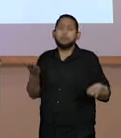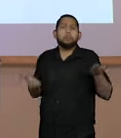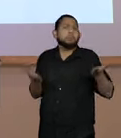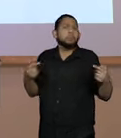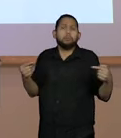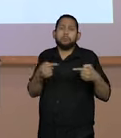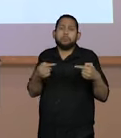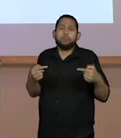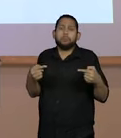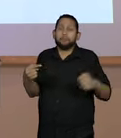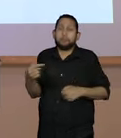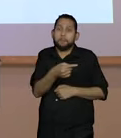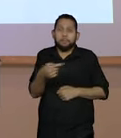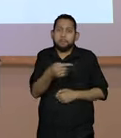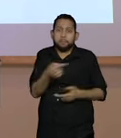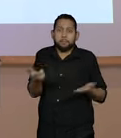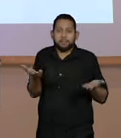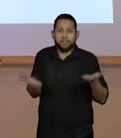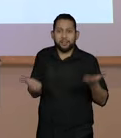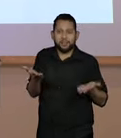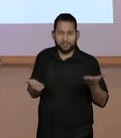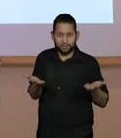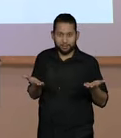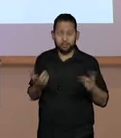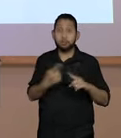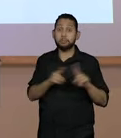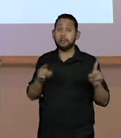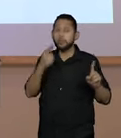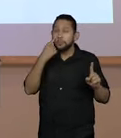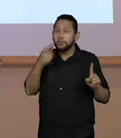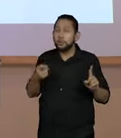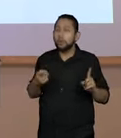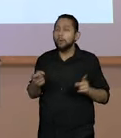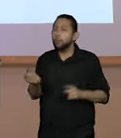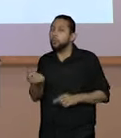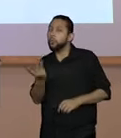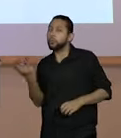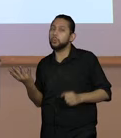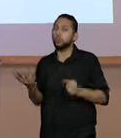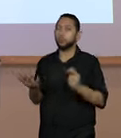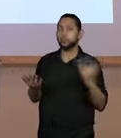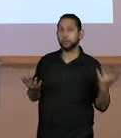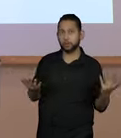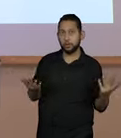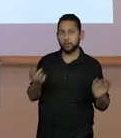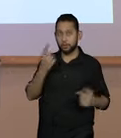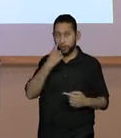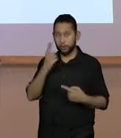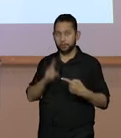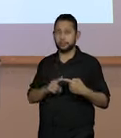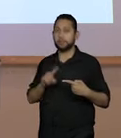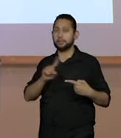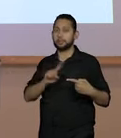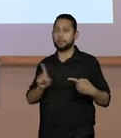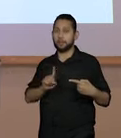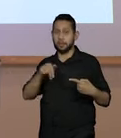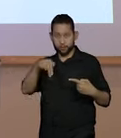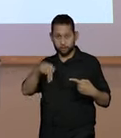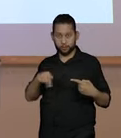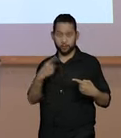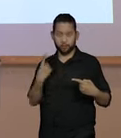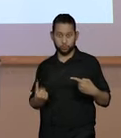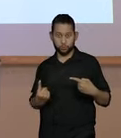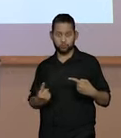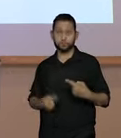balanceada. No entanto, nós temos então quais as proporções desta equação? Para o zinco,